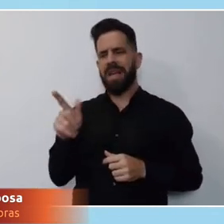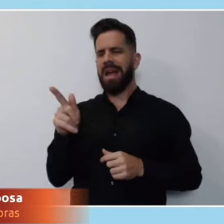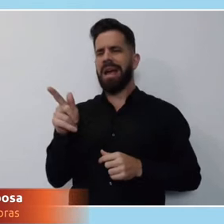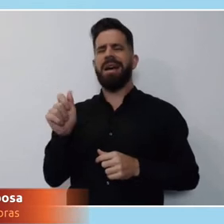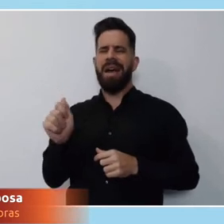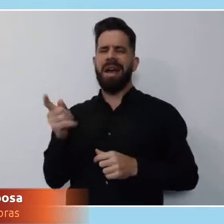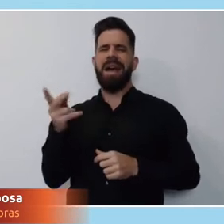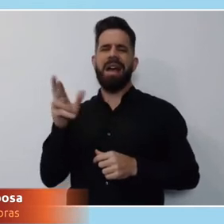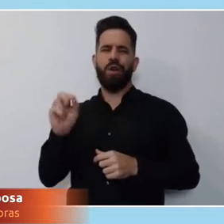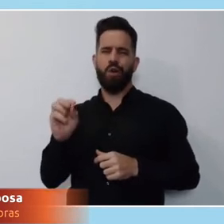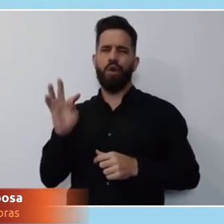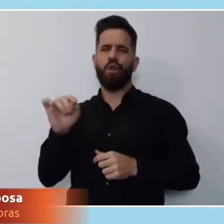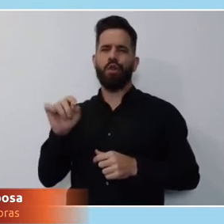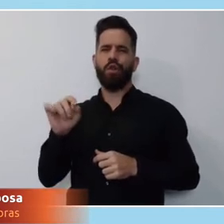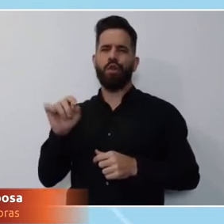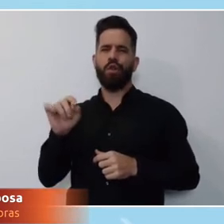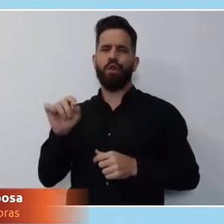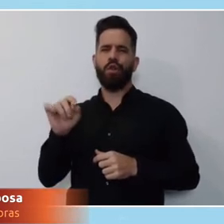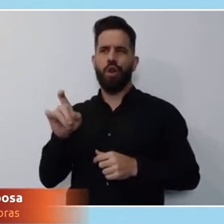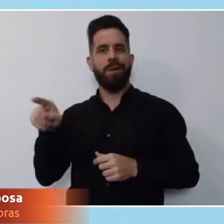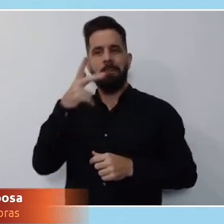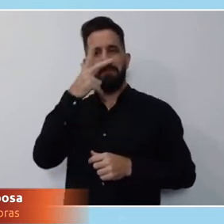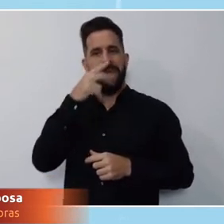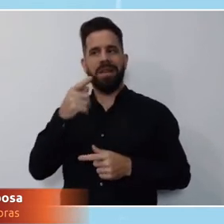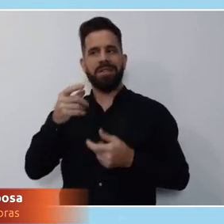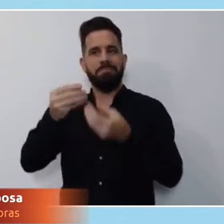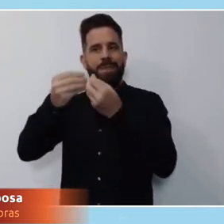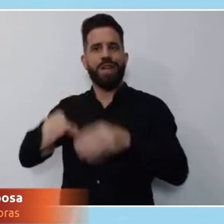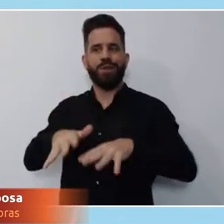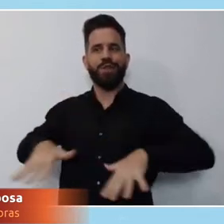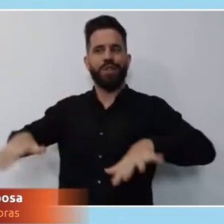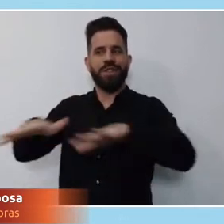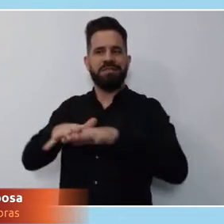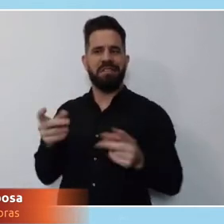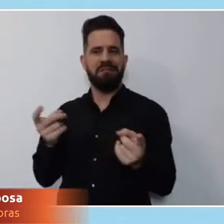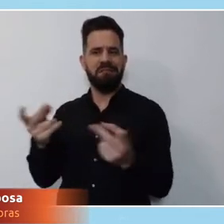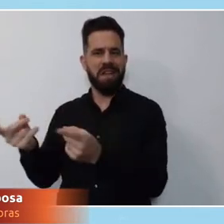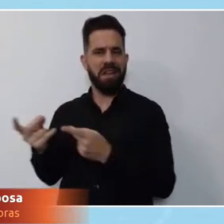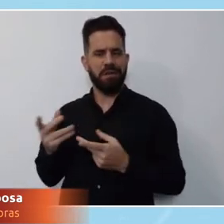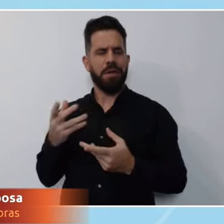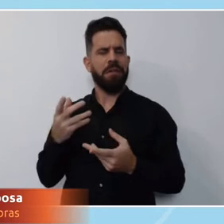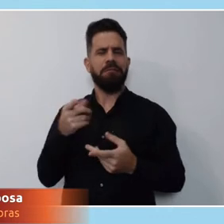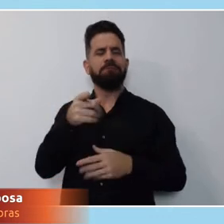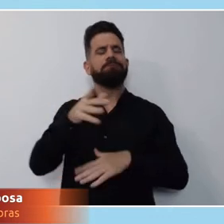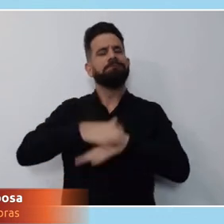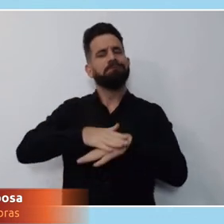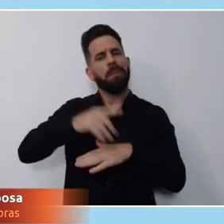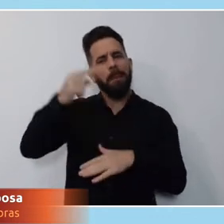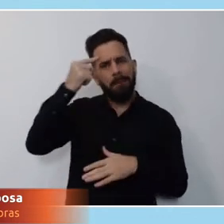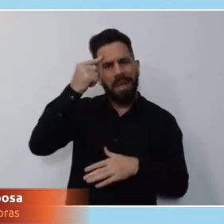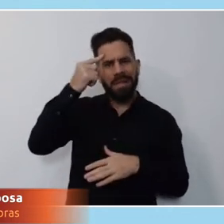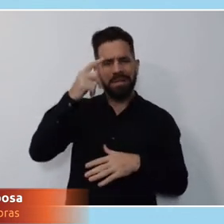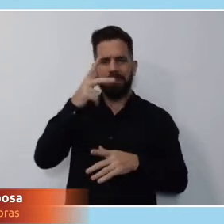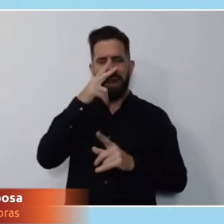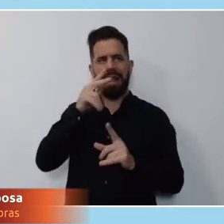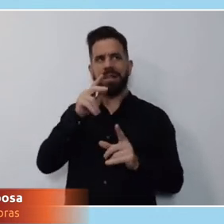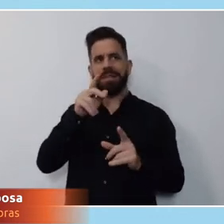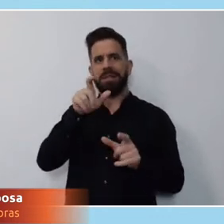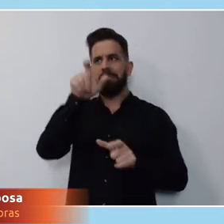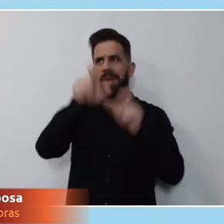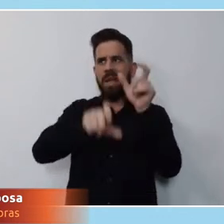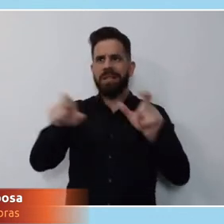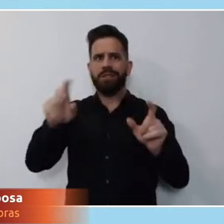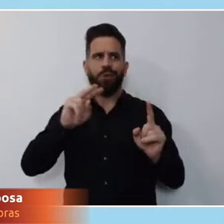Como é que a senhora entende essa leitura? Isso também é para que as pessoas tenham uma visão diferente desses produtos químicos,